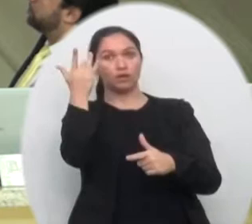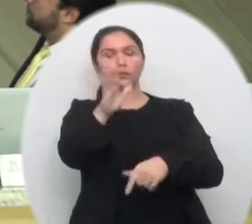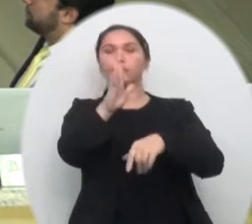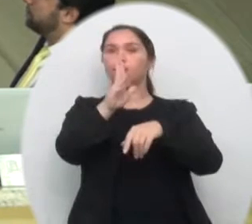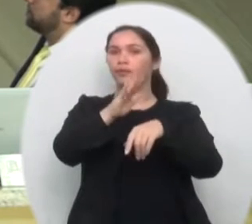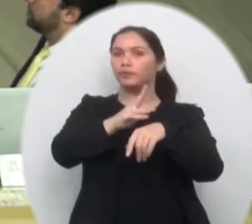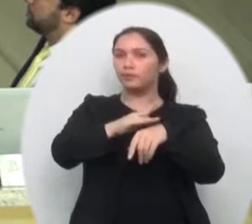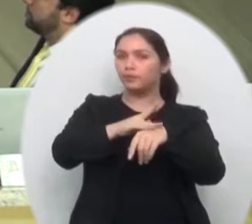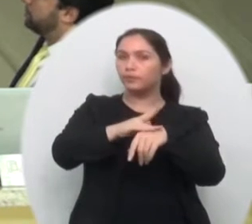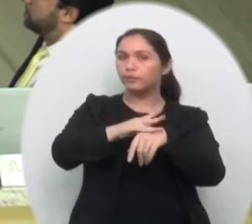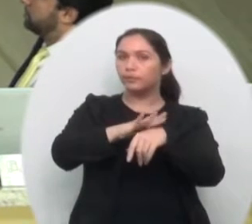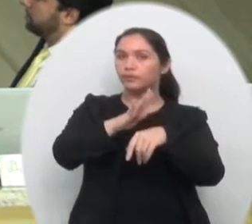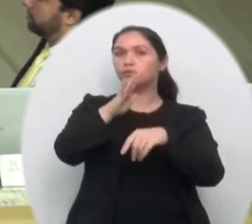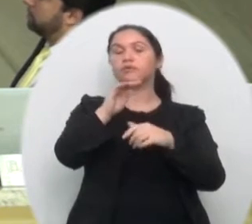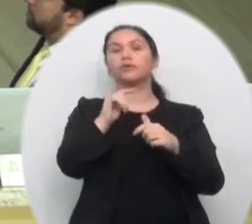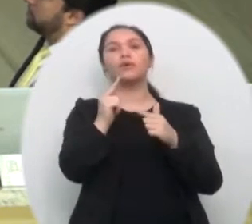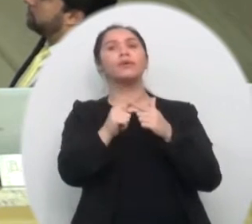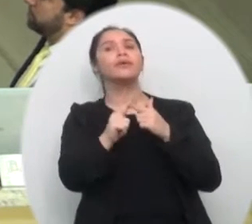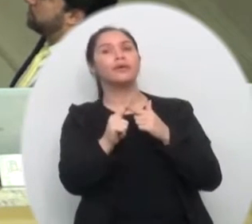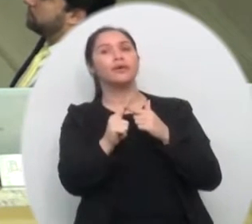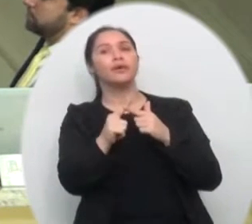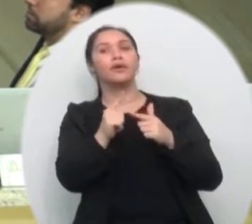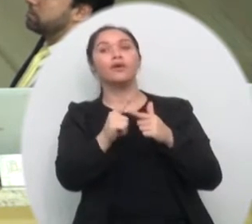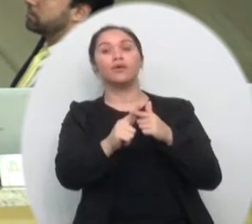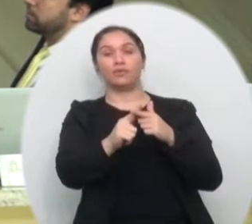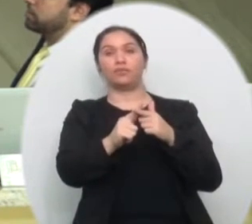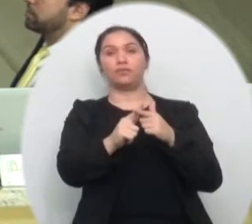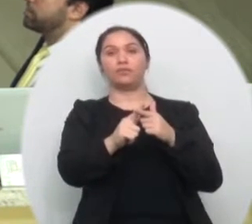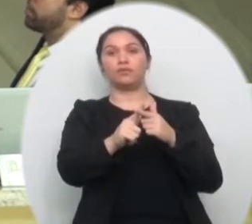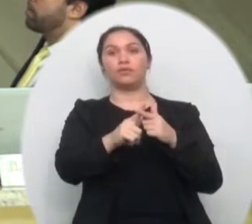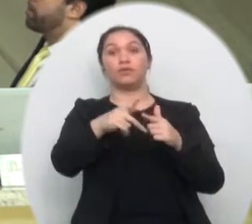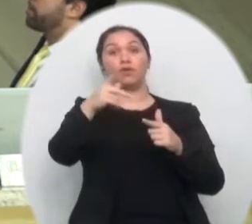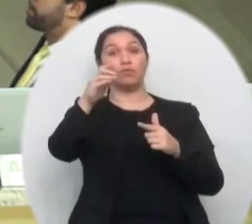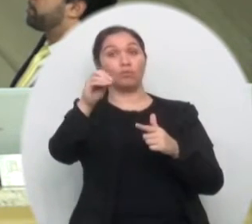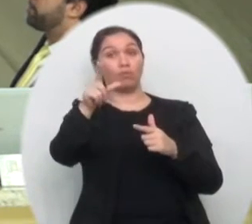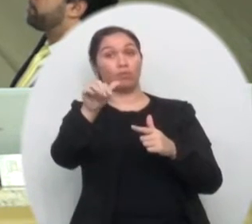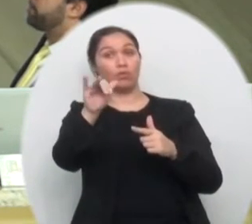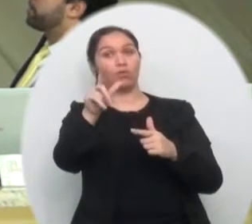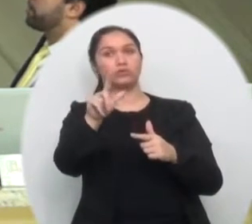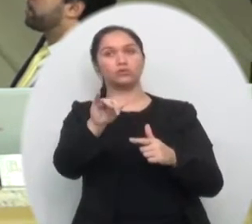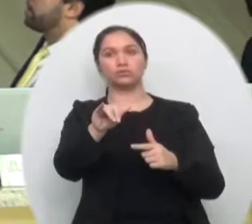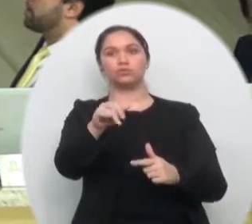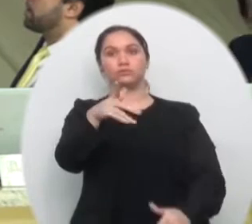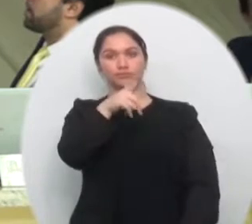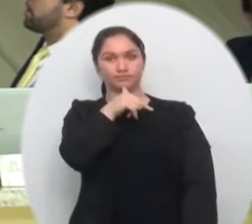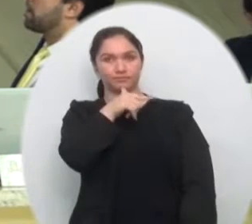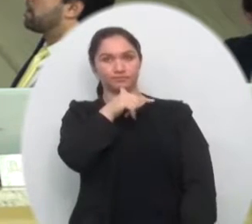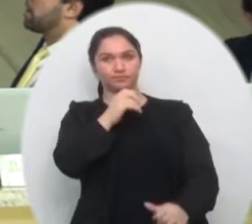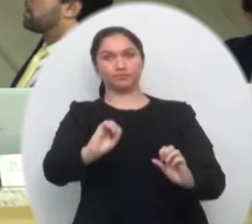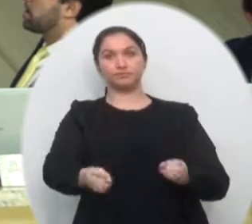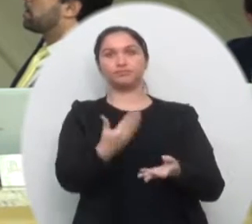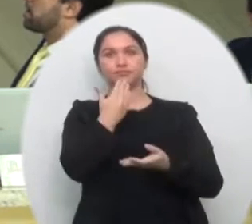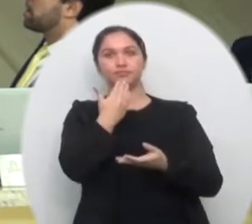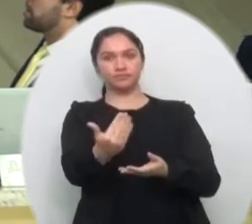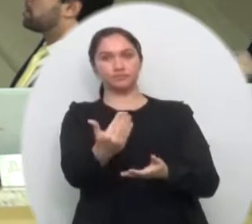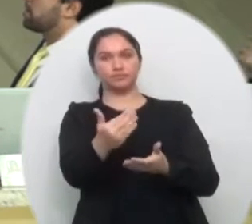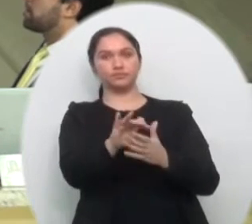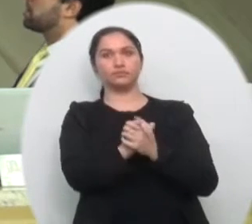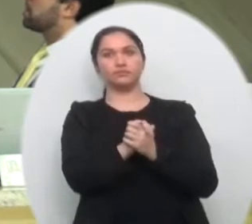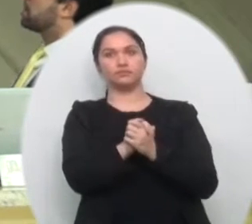né, por causa que está contaminando o lençol freático. Então, a gente solicita